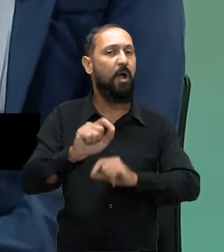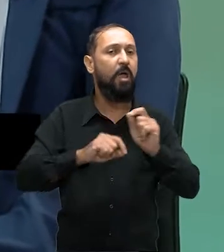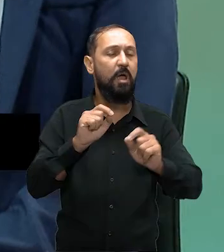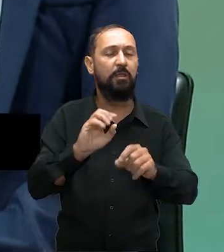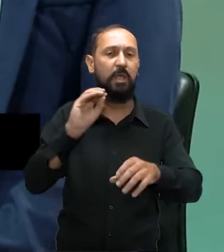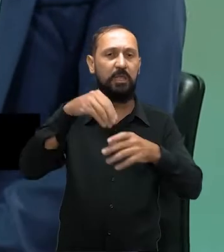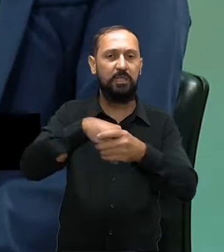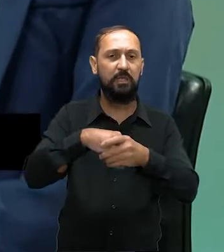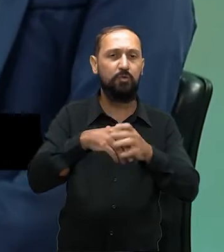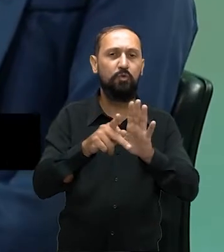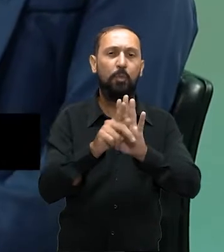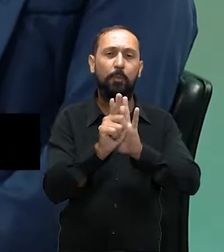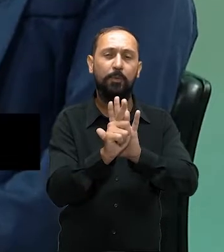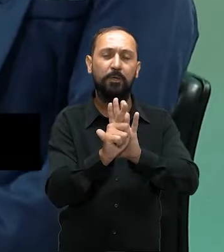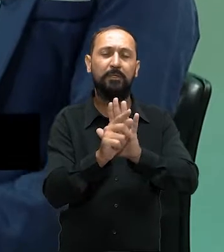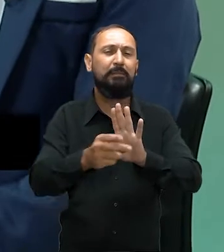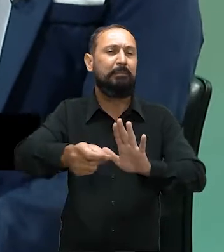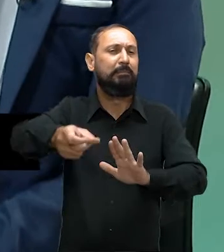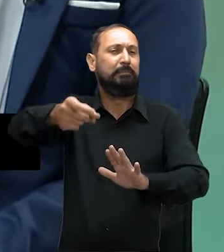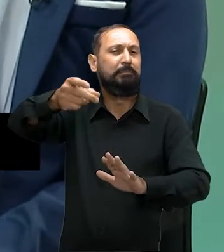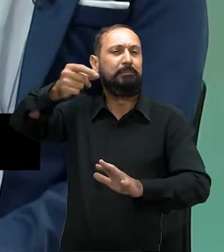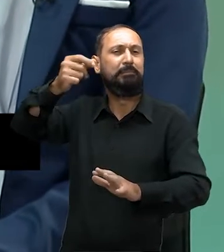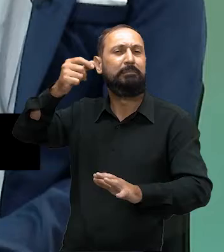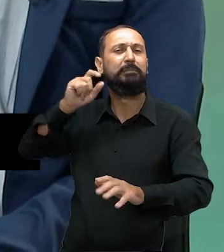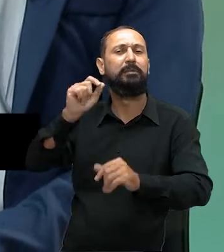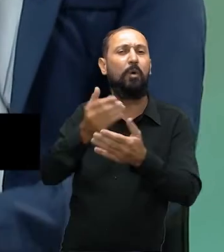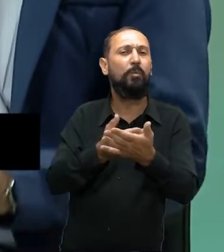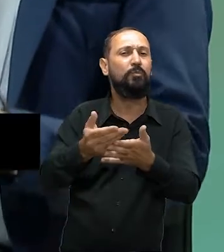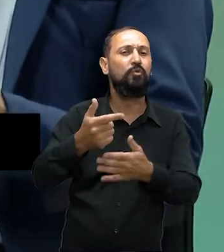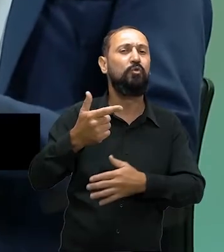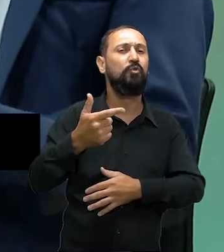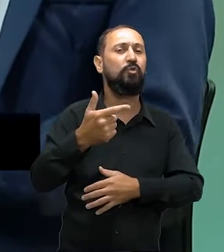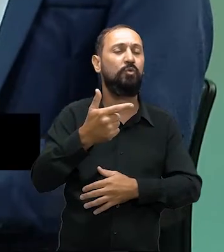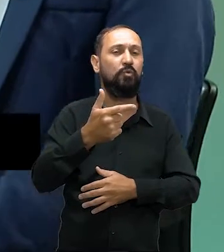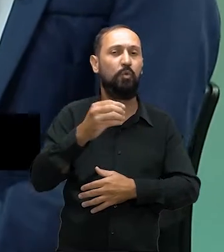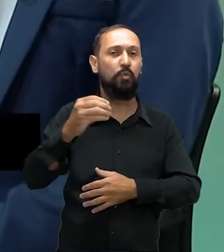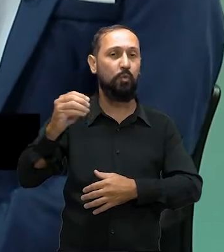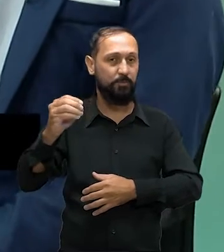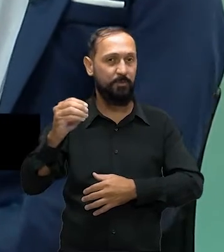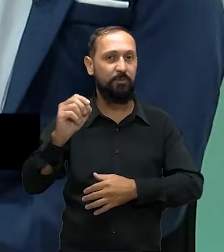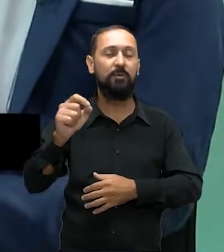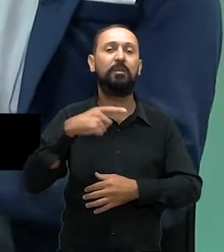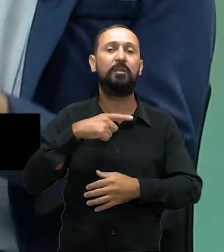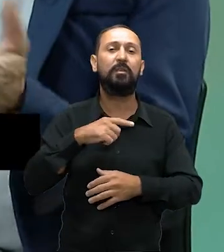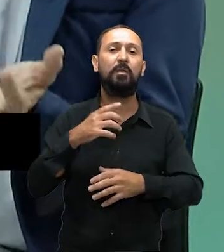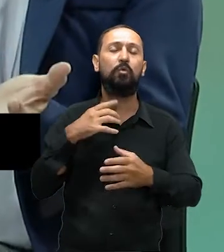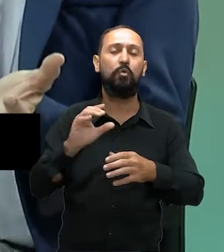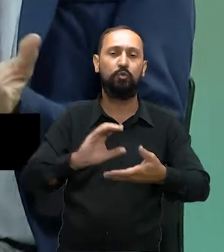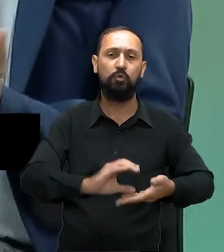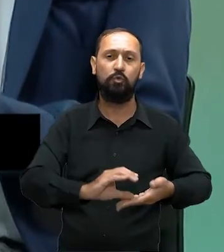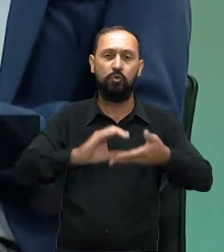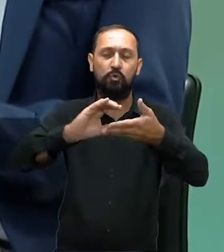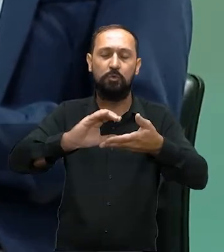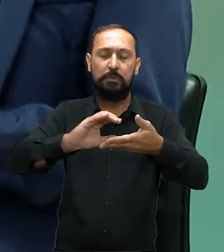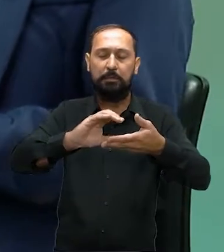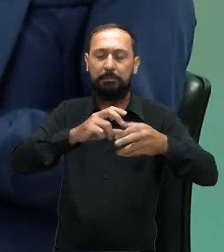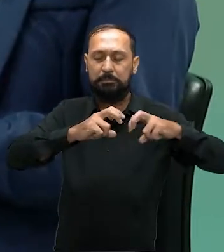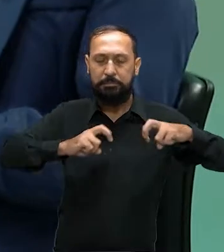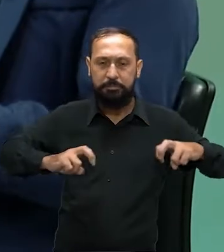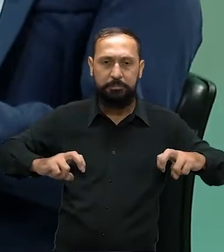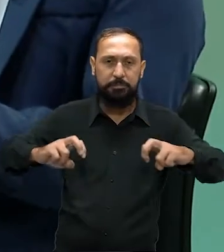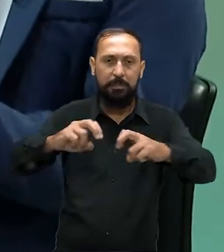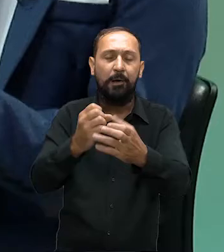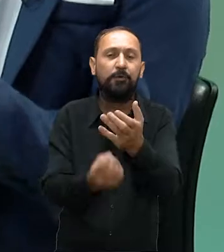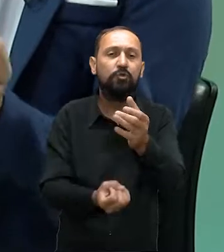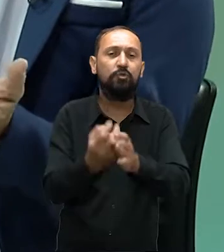ela advém de um programa já bastante antigo, desde 2000, onde se reuniu todos os conselheiros do